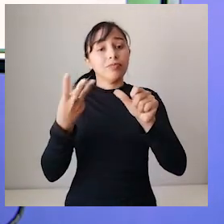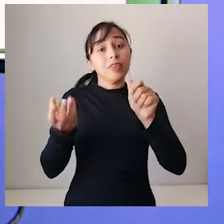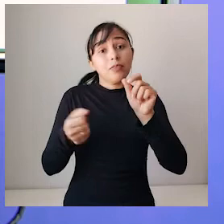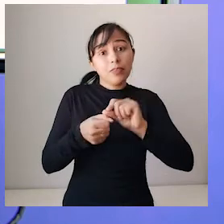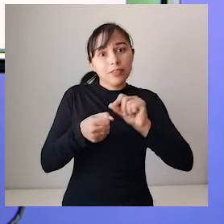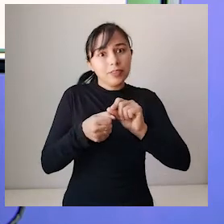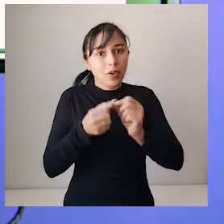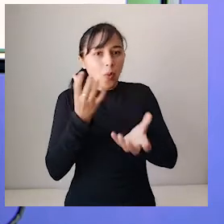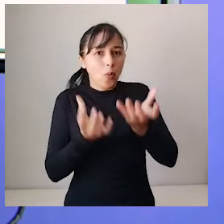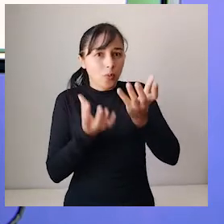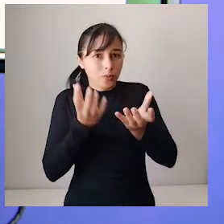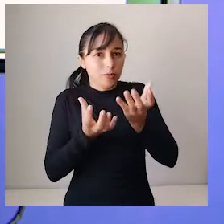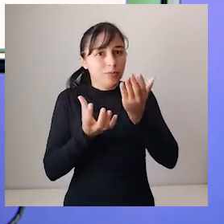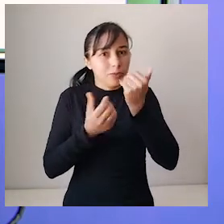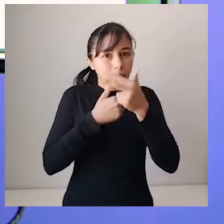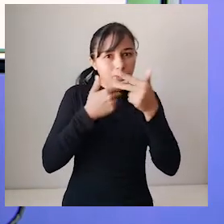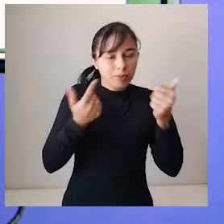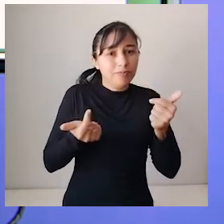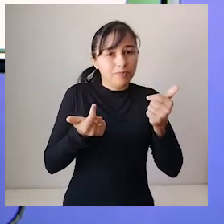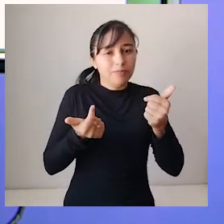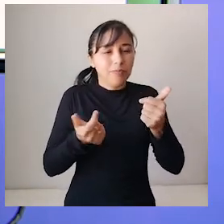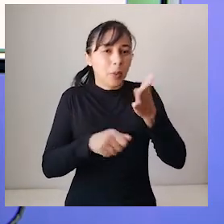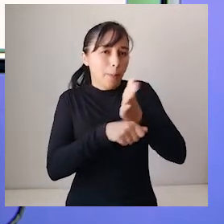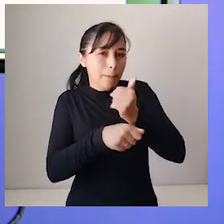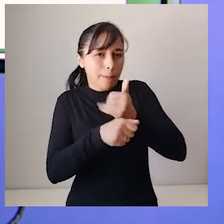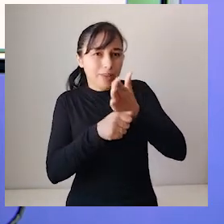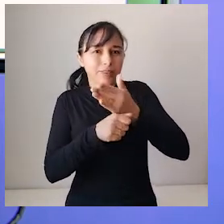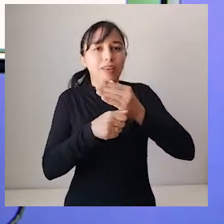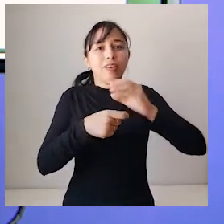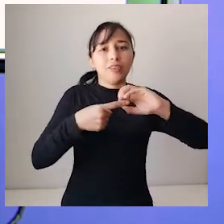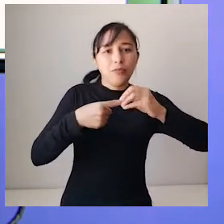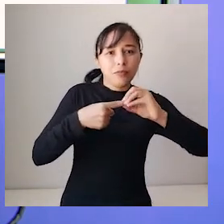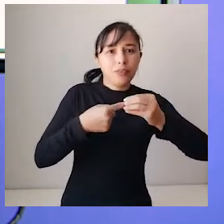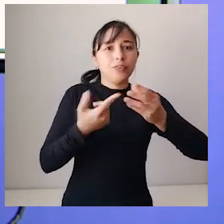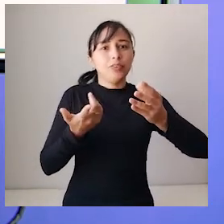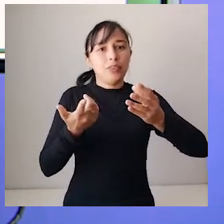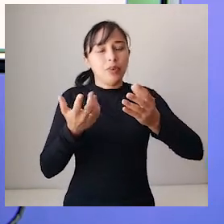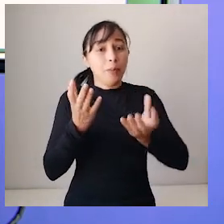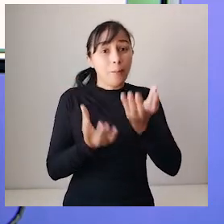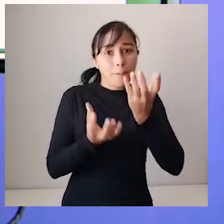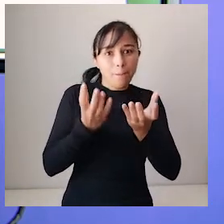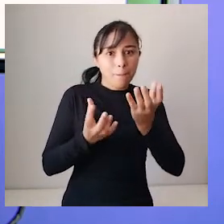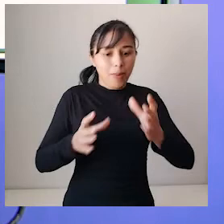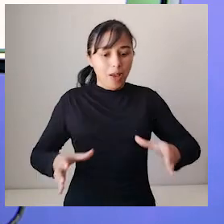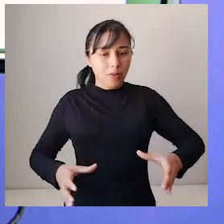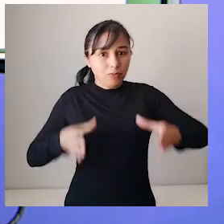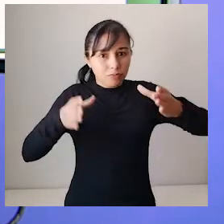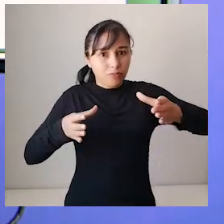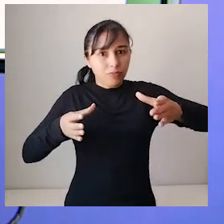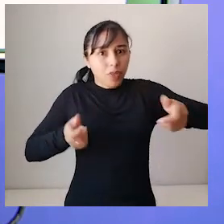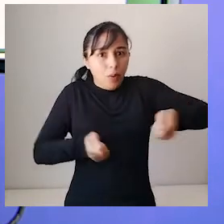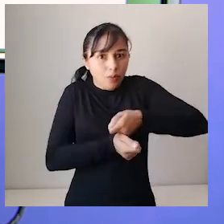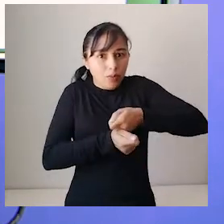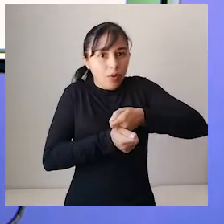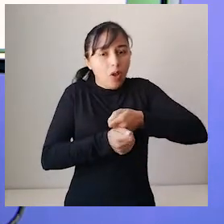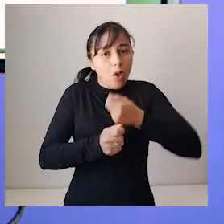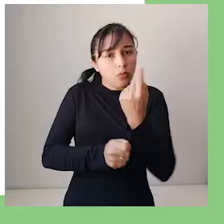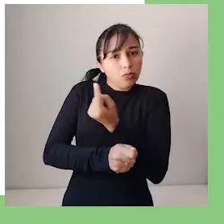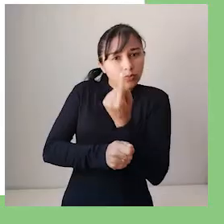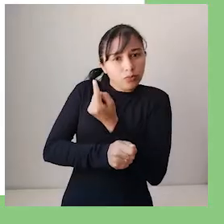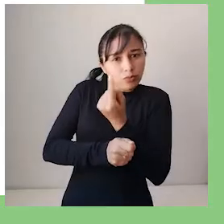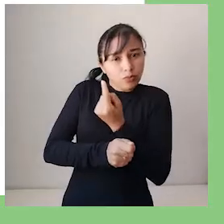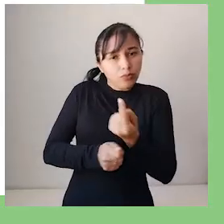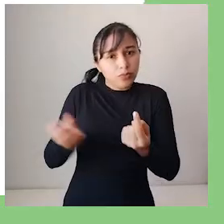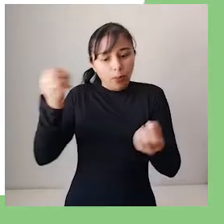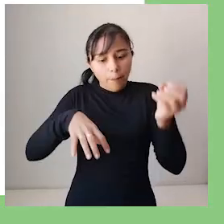uma batata, um feijão, alguma coisa para cozinhar em uma panela de pressão, nós estamos